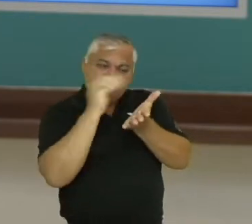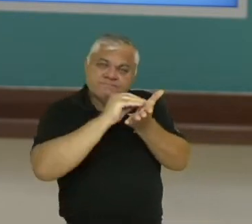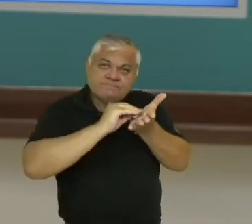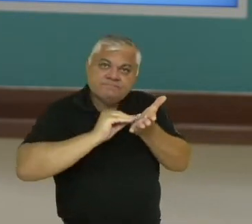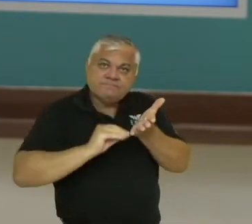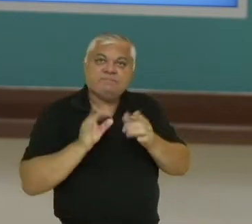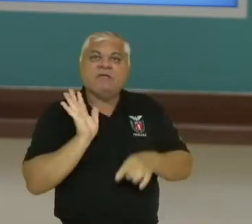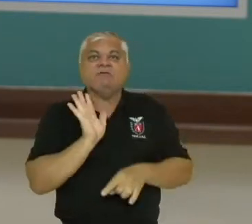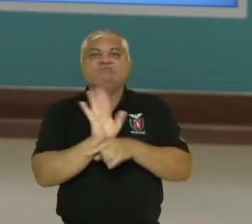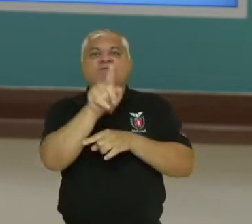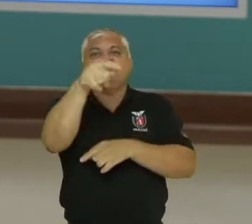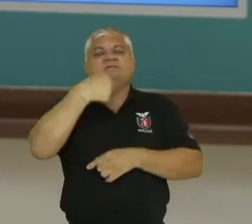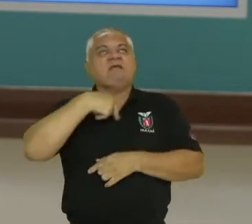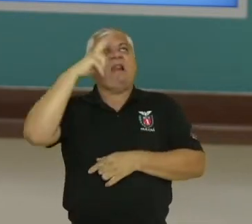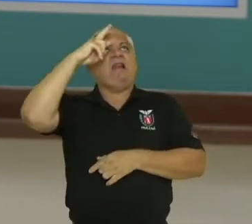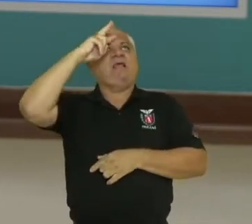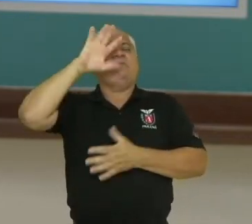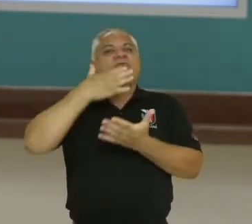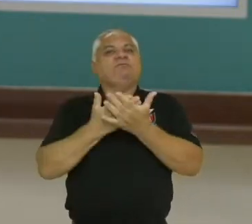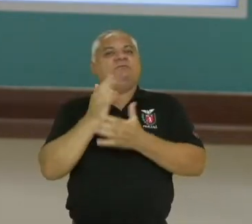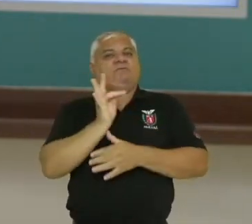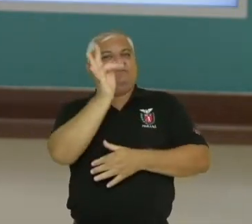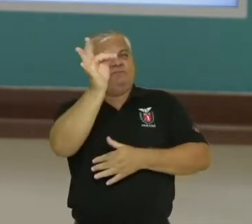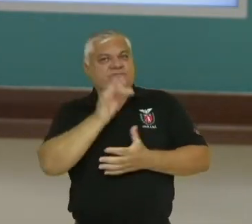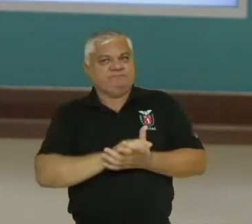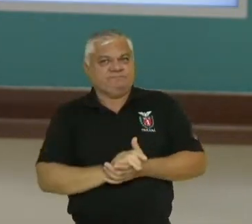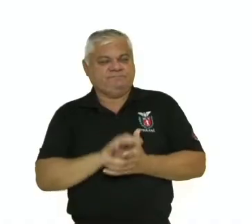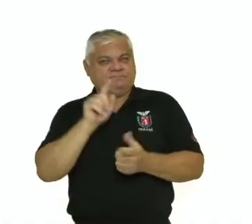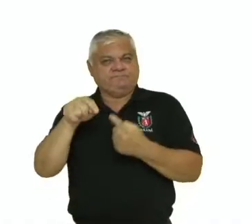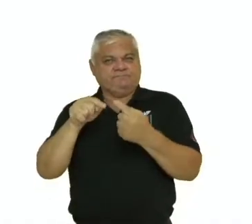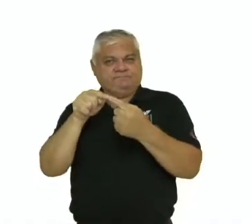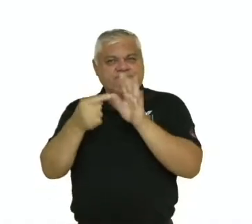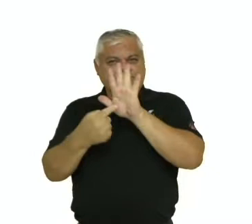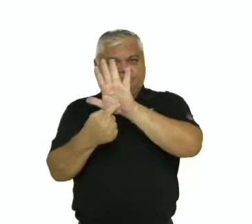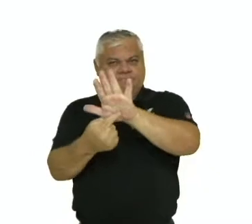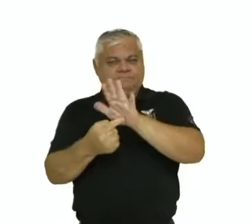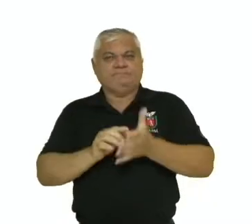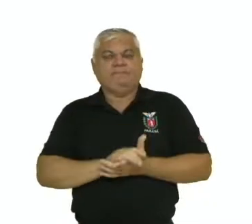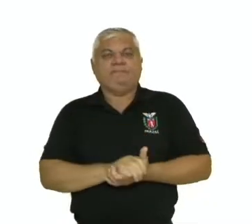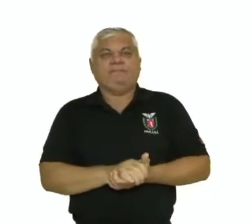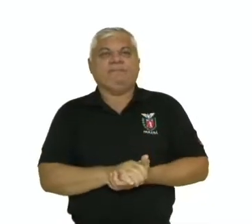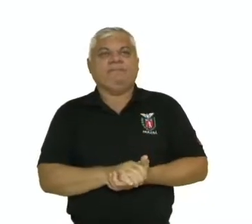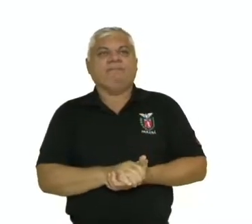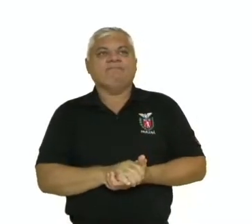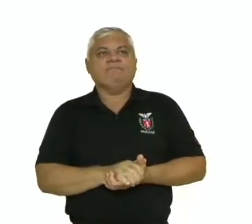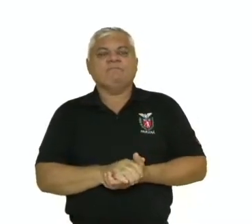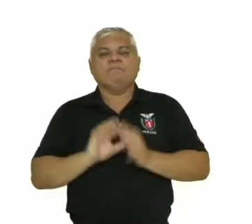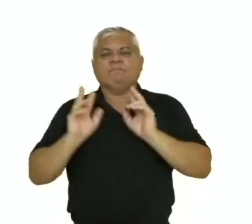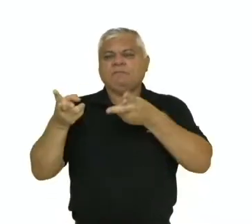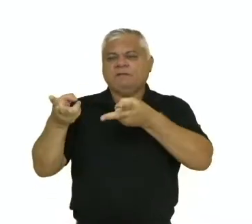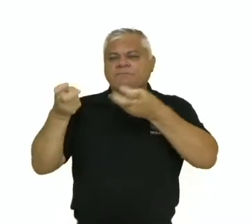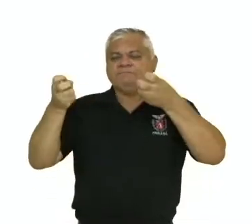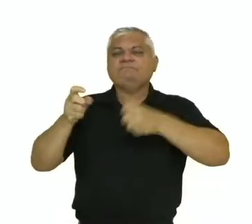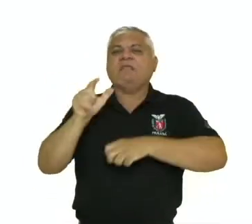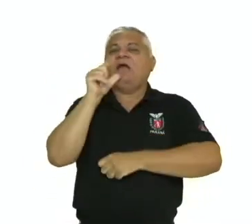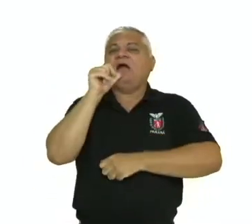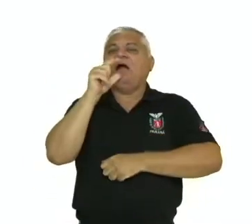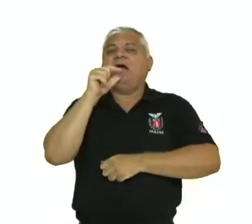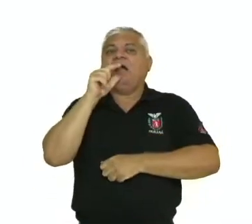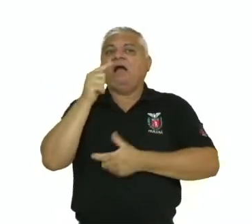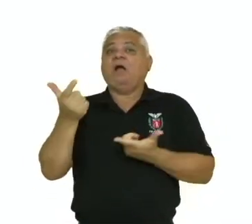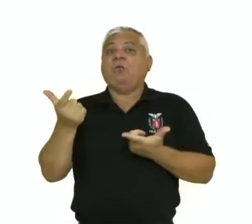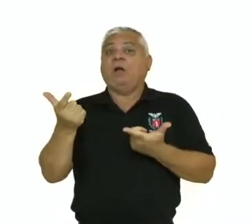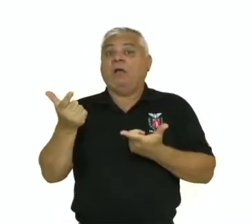vai contribuir para os seus estudos. Vamos lá começar? Eu apresento o objetivo da aula, que é reconhecer que a água